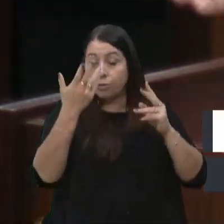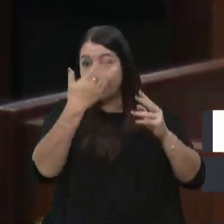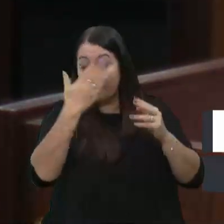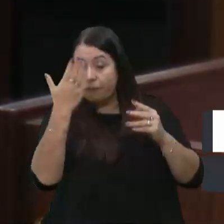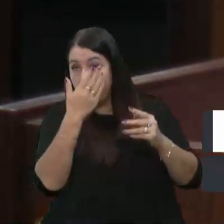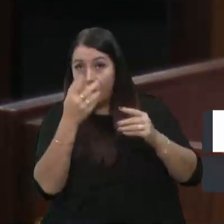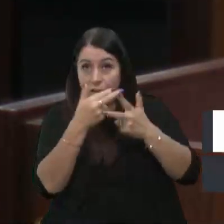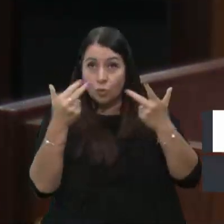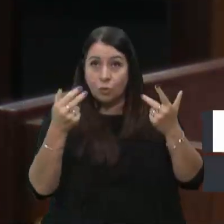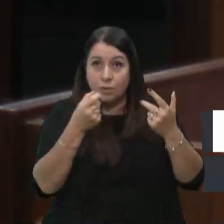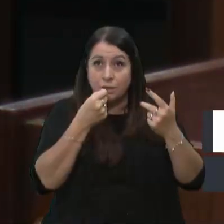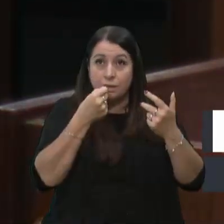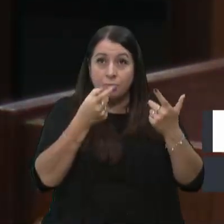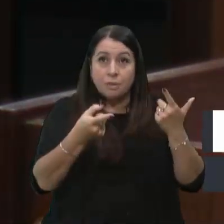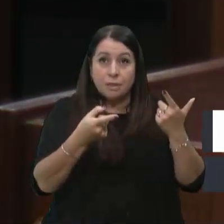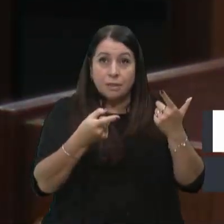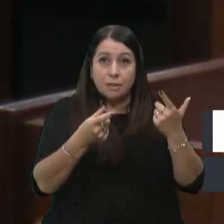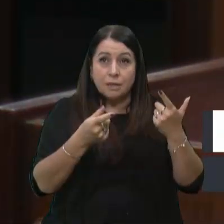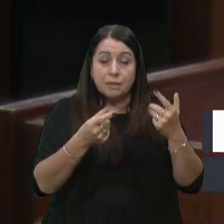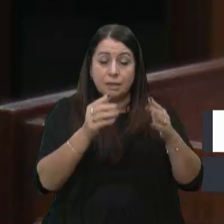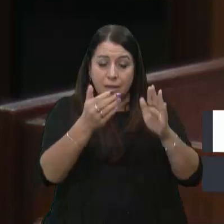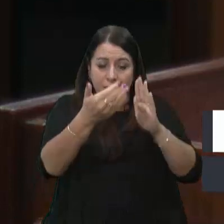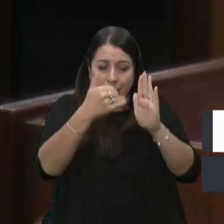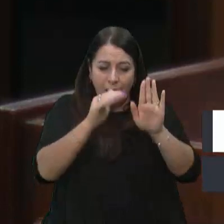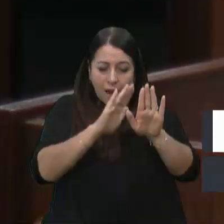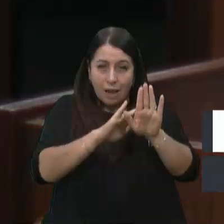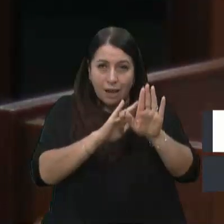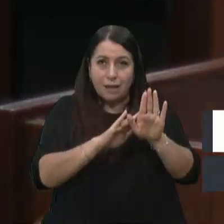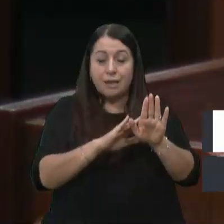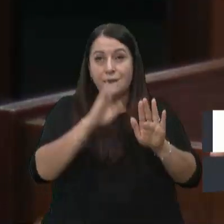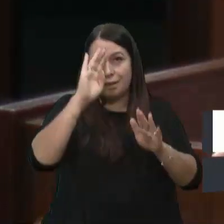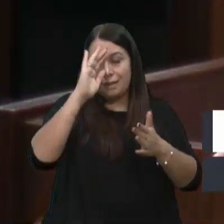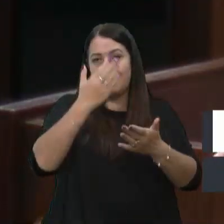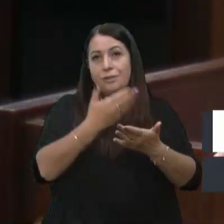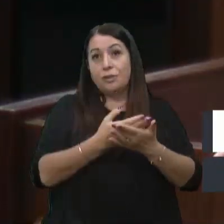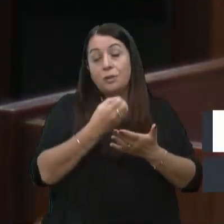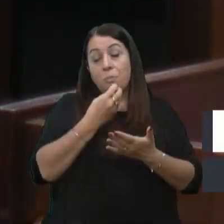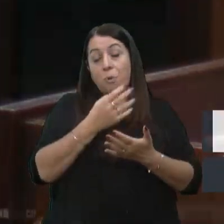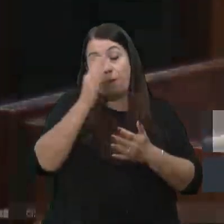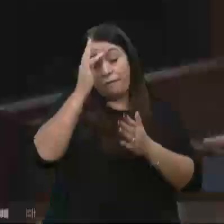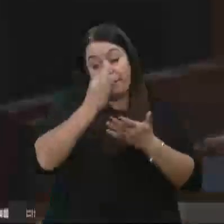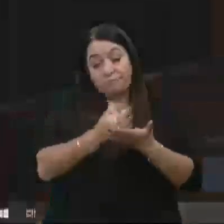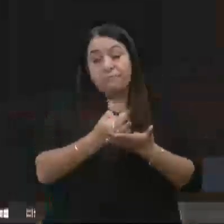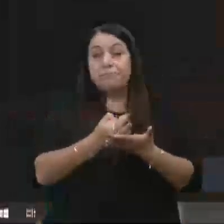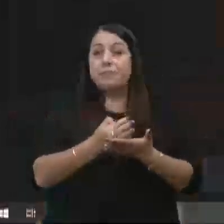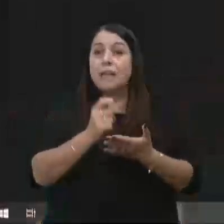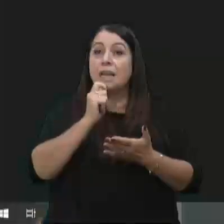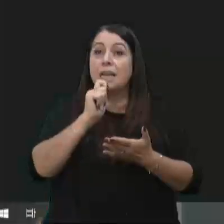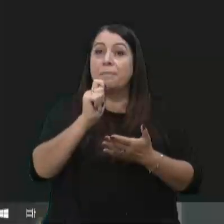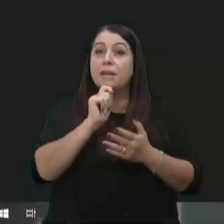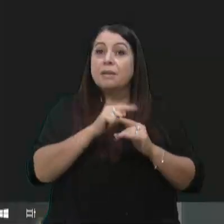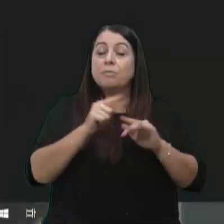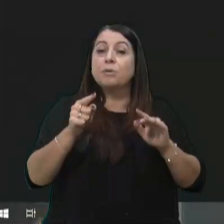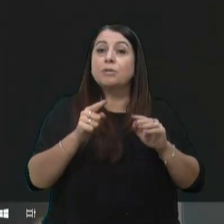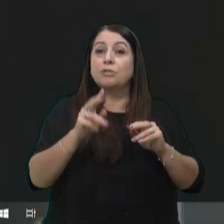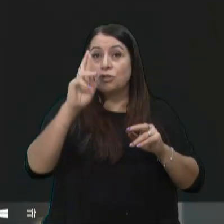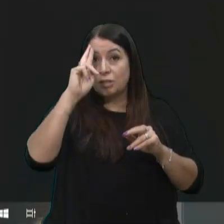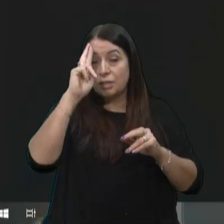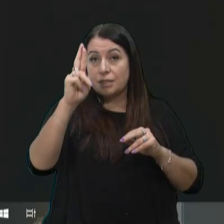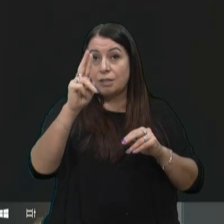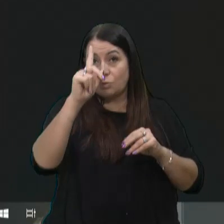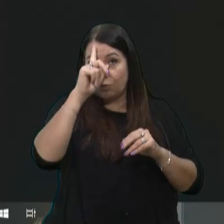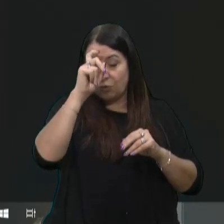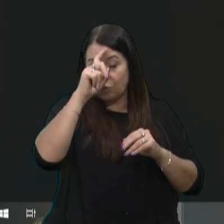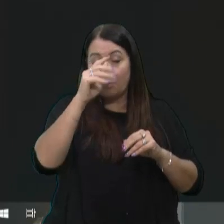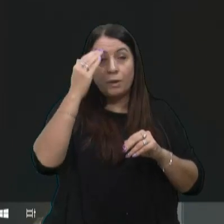consegue ver essas charadinhas que tem nas Entrelinhas né acreditando na boa fé a reportagem buscou esclarecimento com a direção da instituição